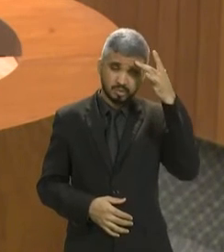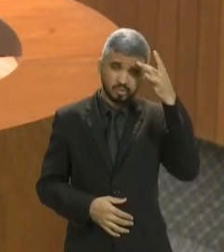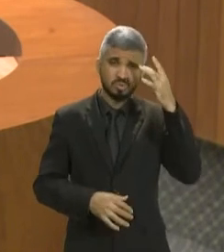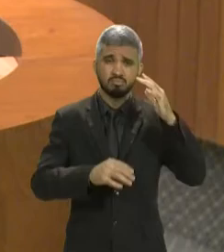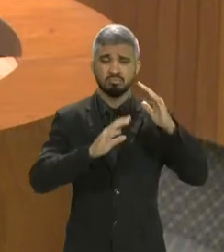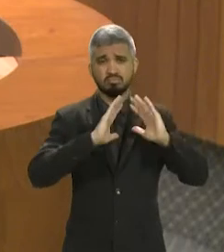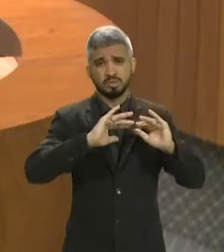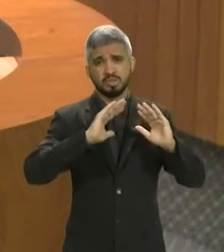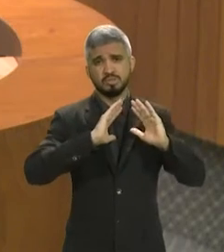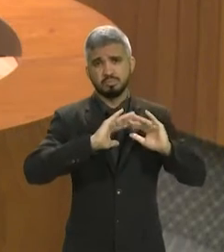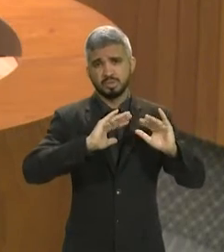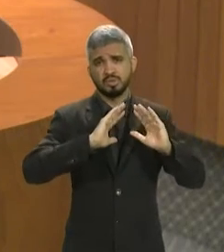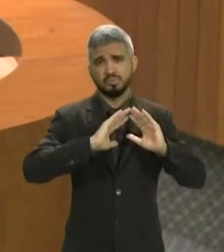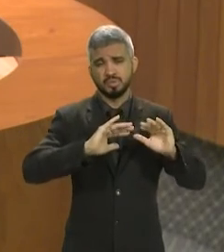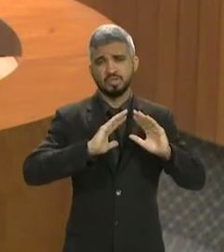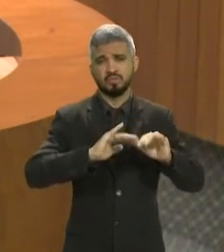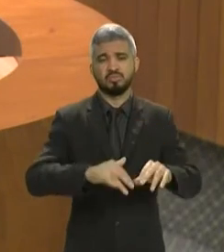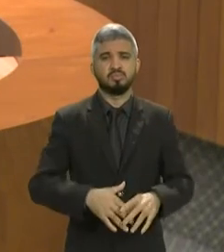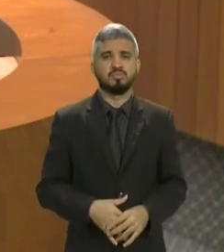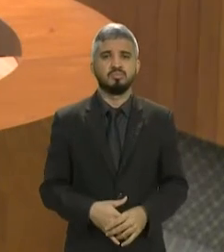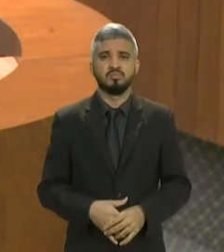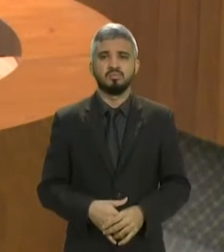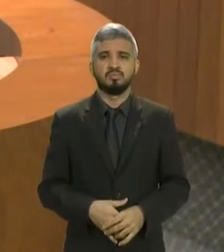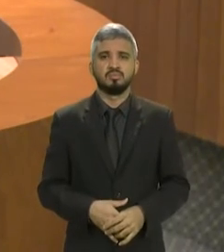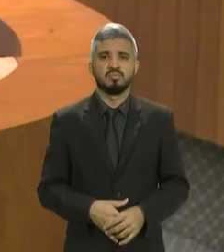sempre mantivesse